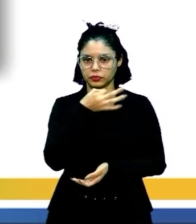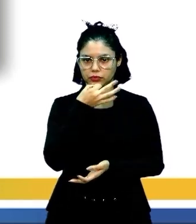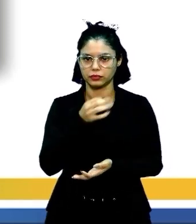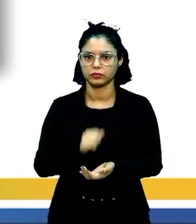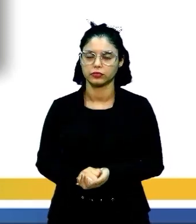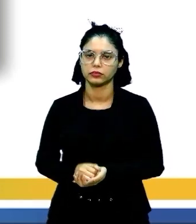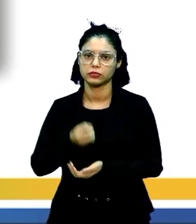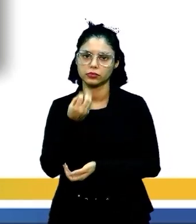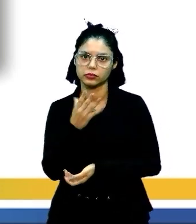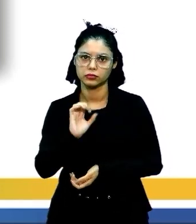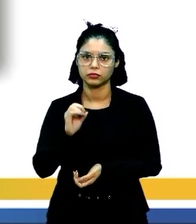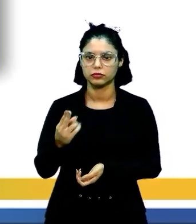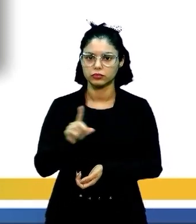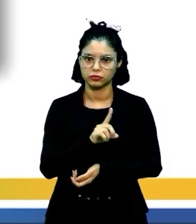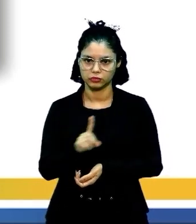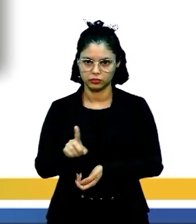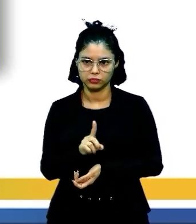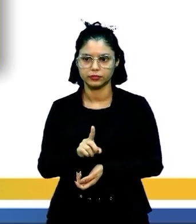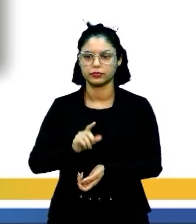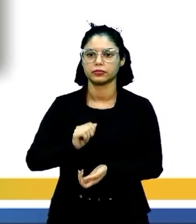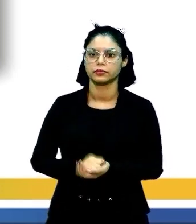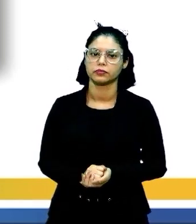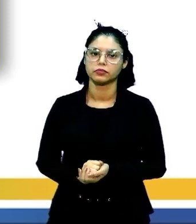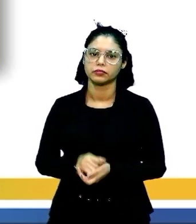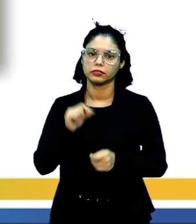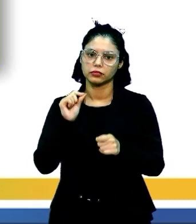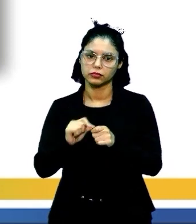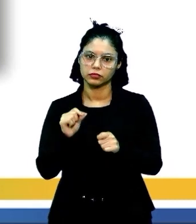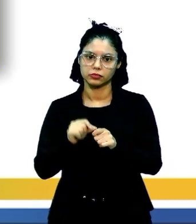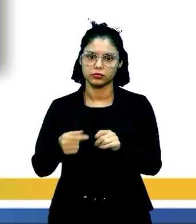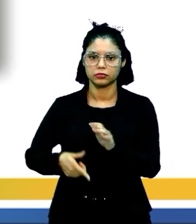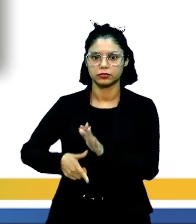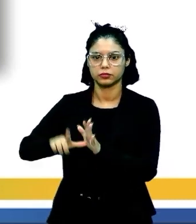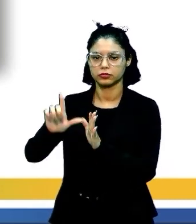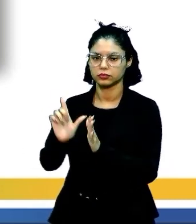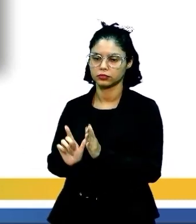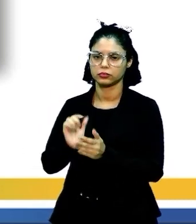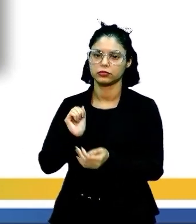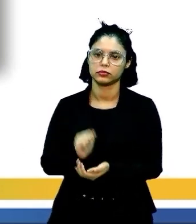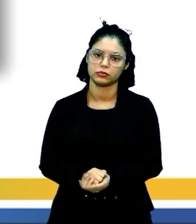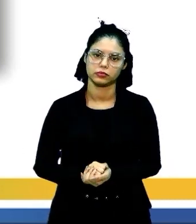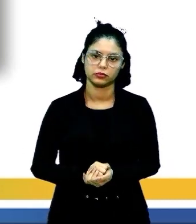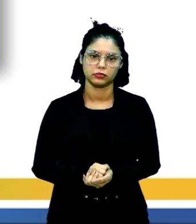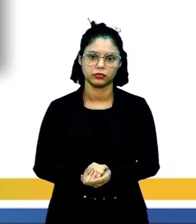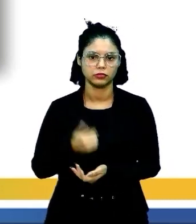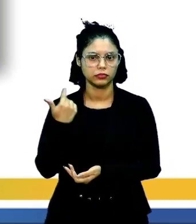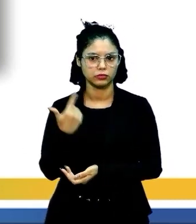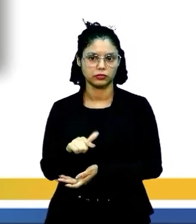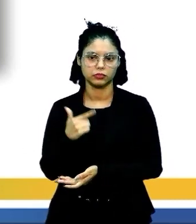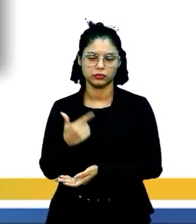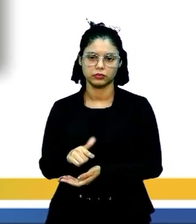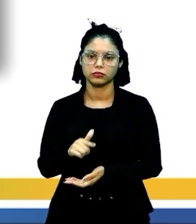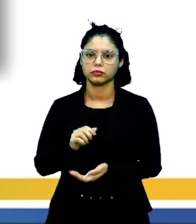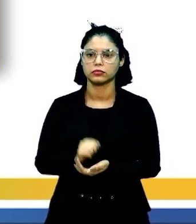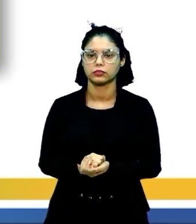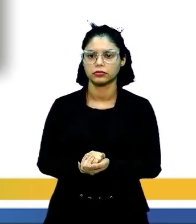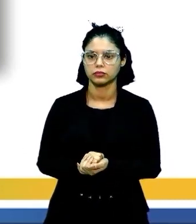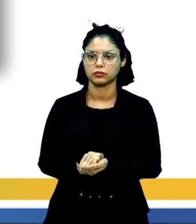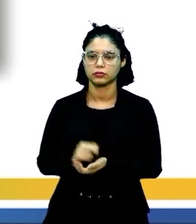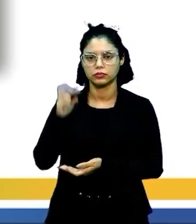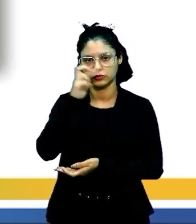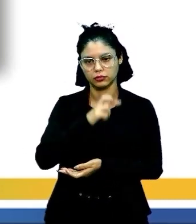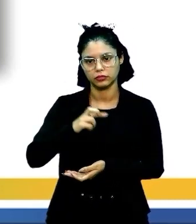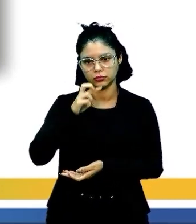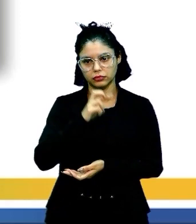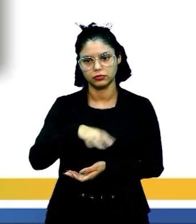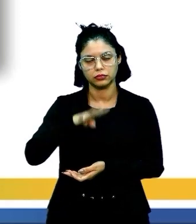opinião favorável ou desfavorável, formada antecipadamente sem